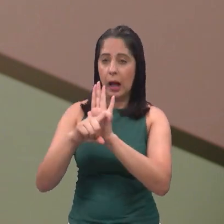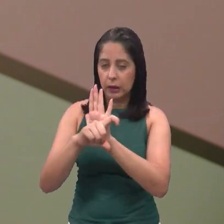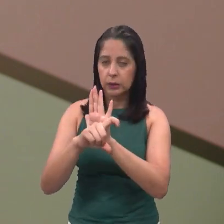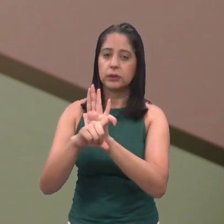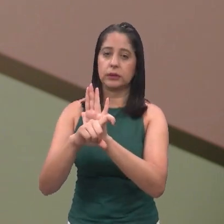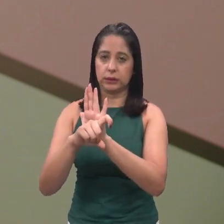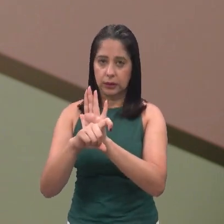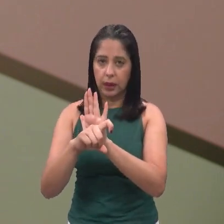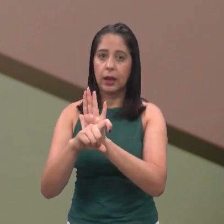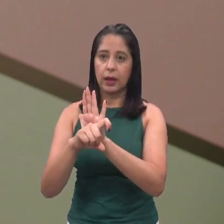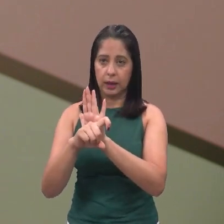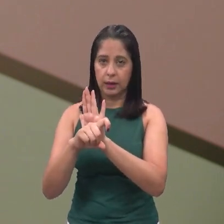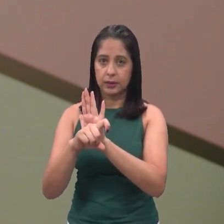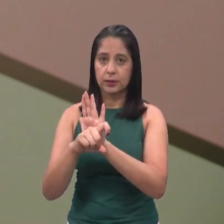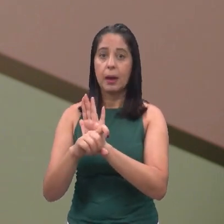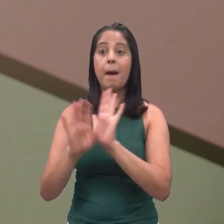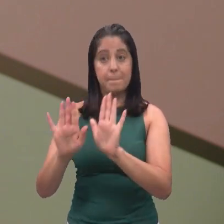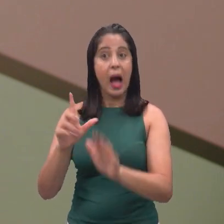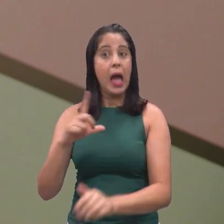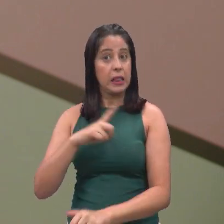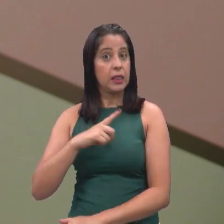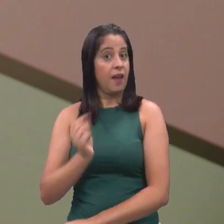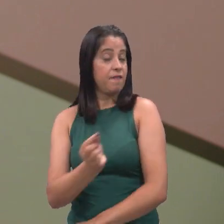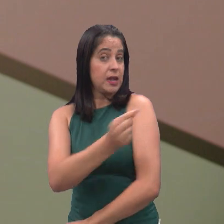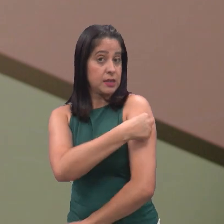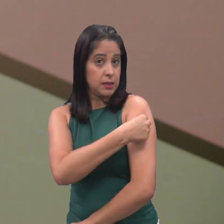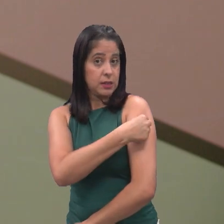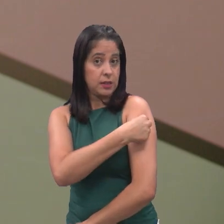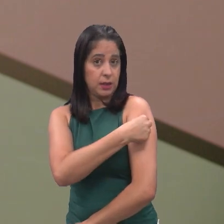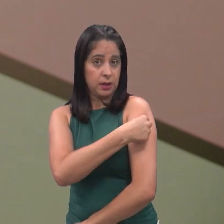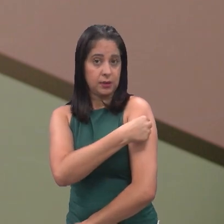nas vacinas do SUS, a principal é a pneumonia